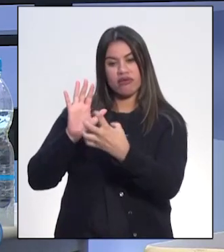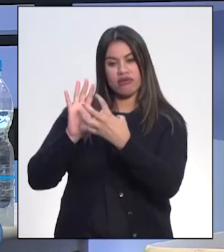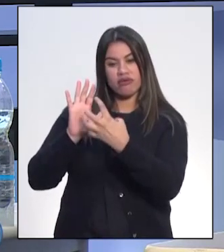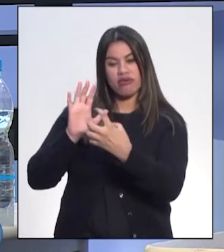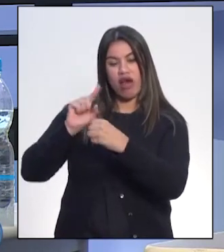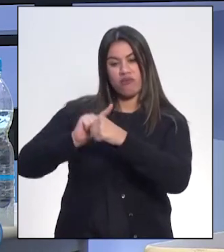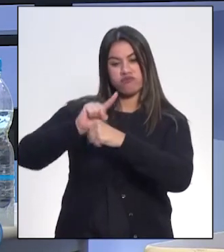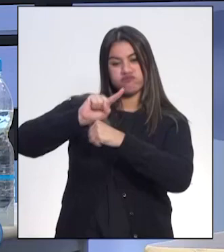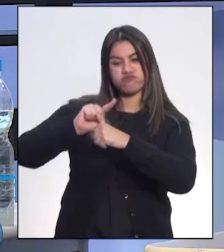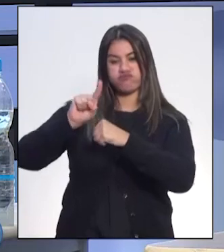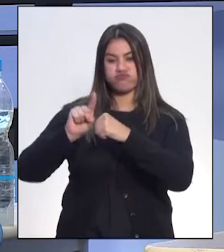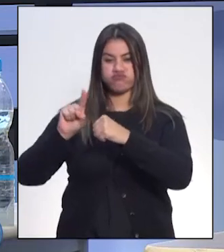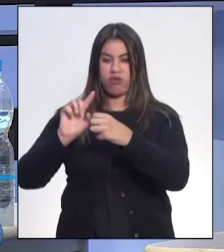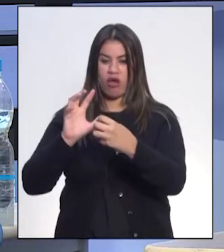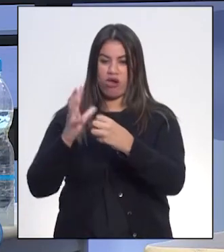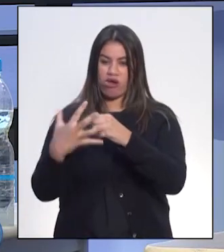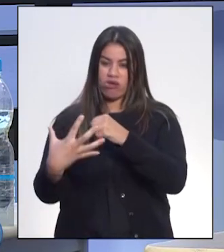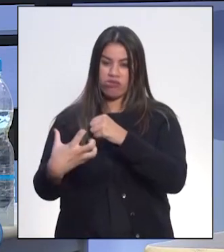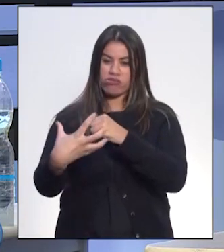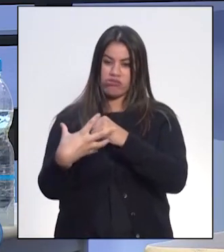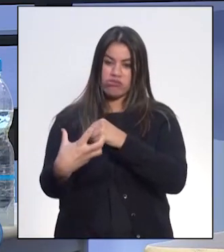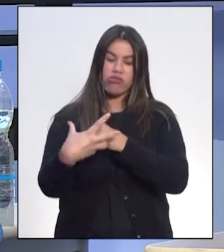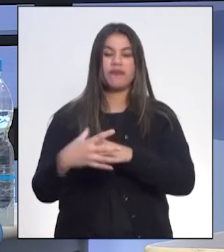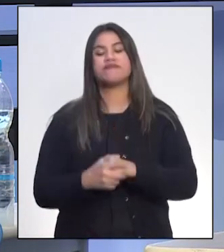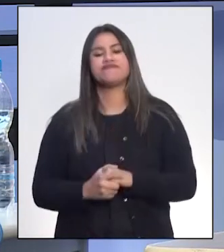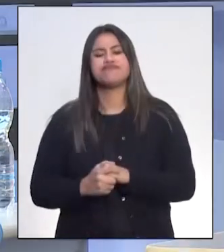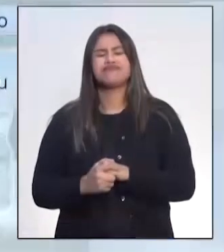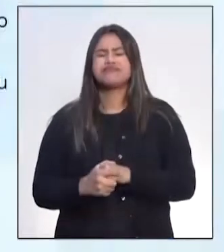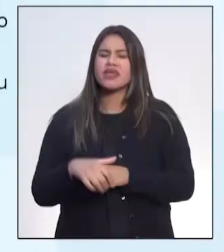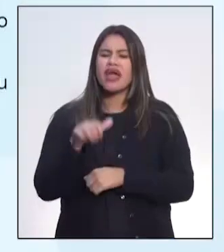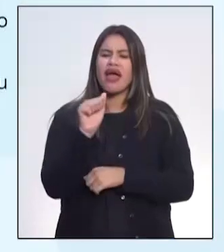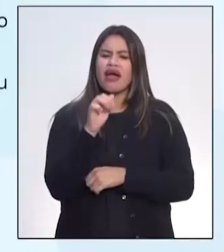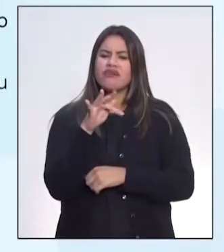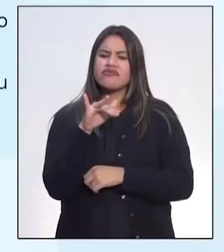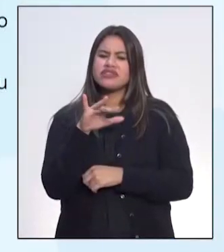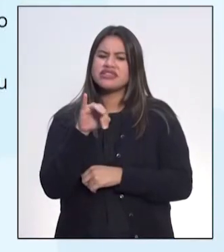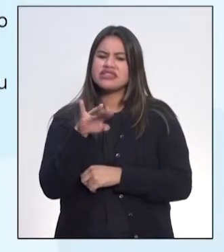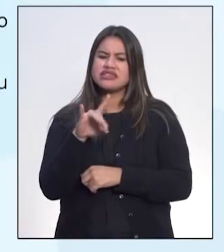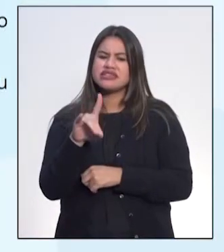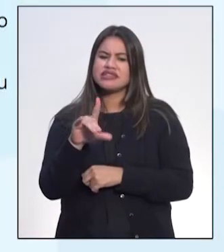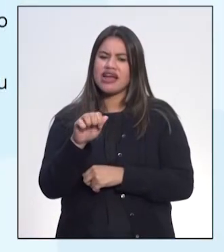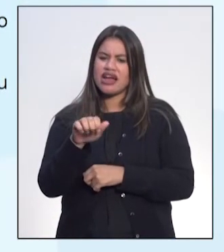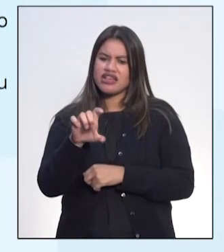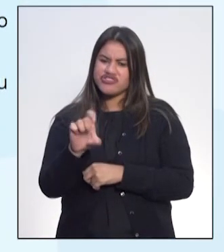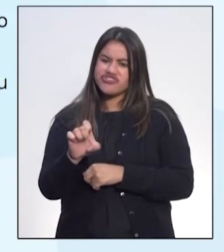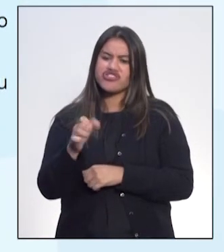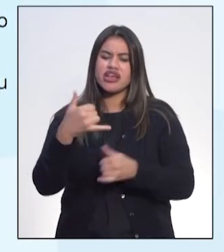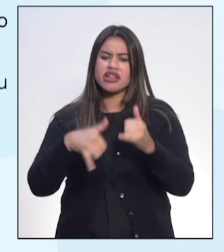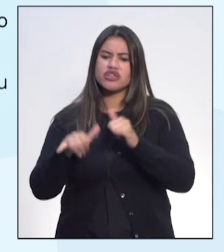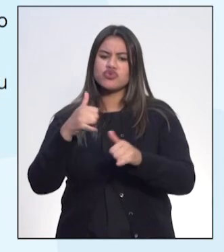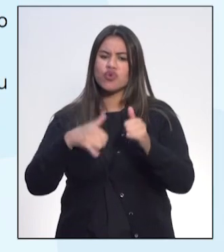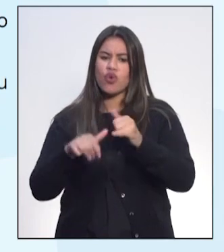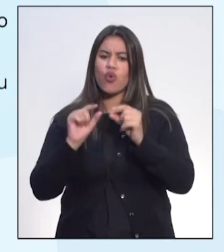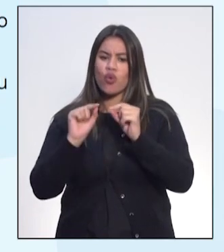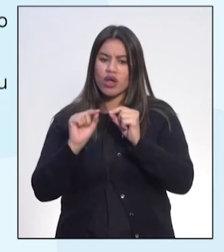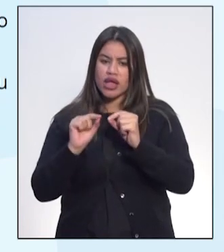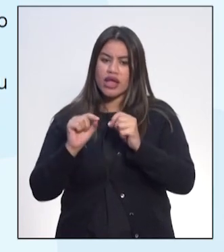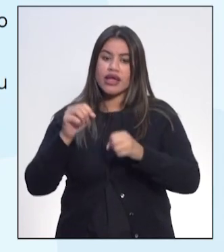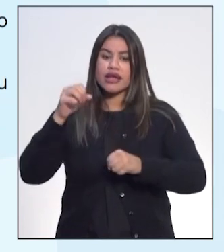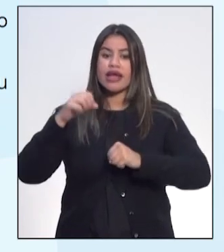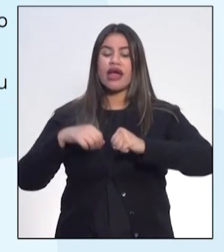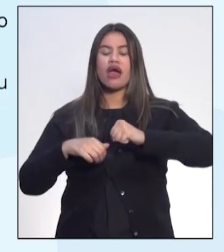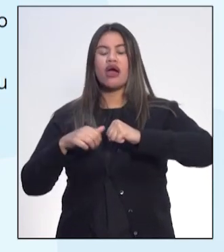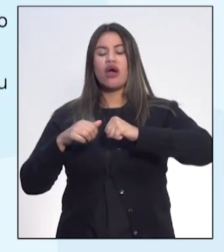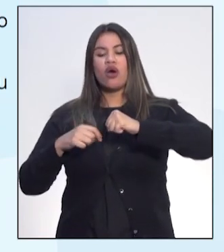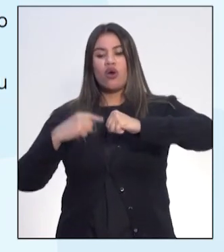elétron para ele. E a afinidade eletrônica é a energia calculada quando um átomo, no seu estado